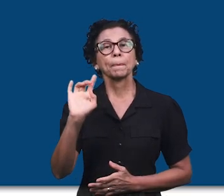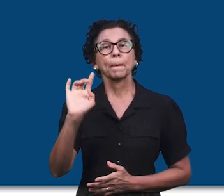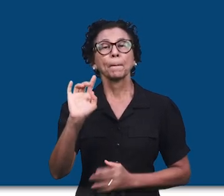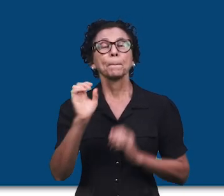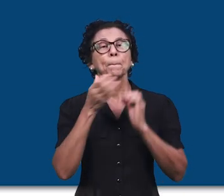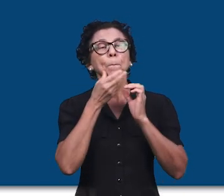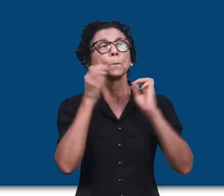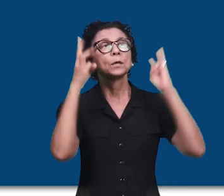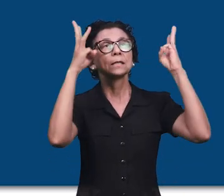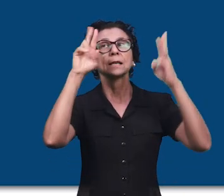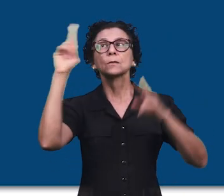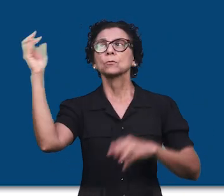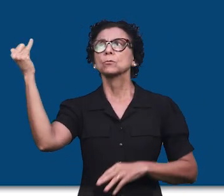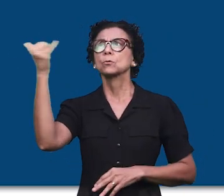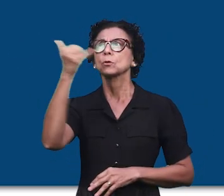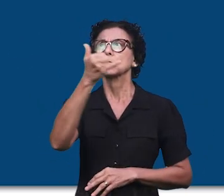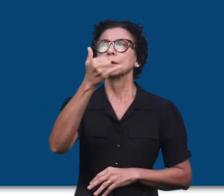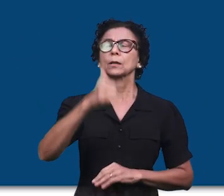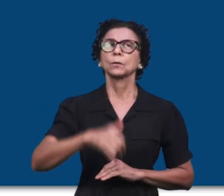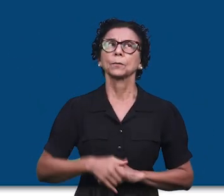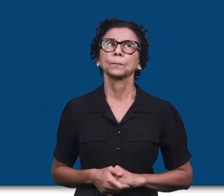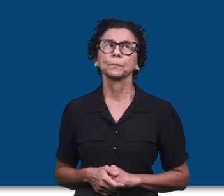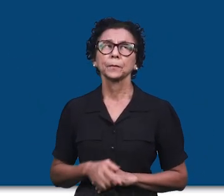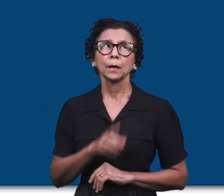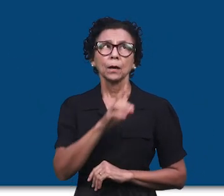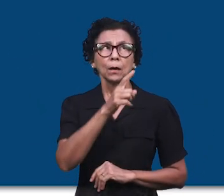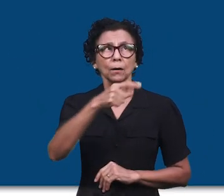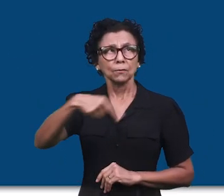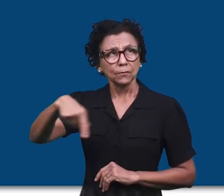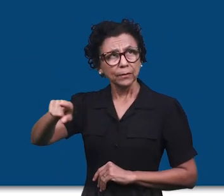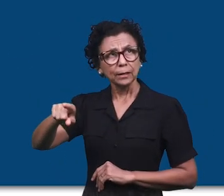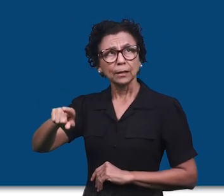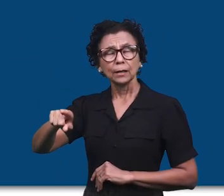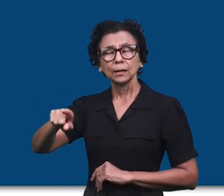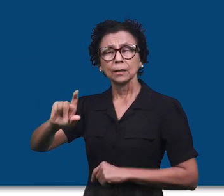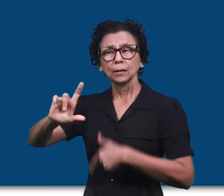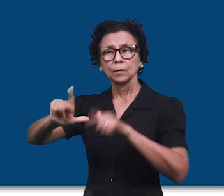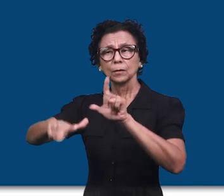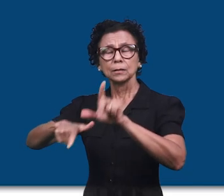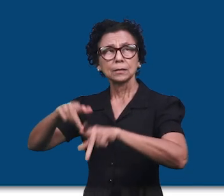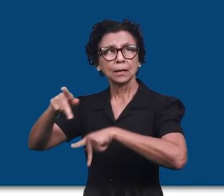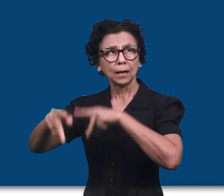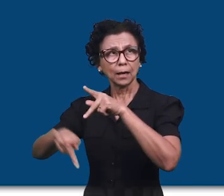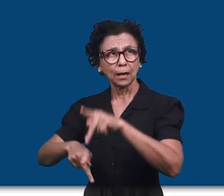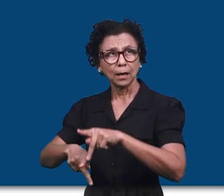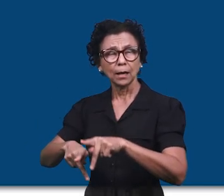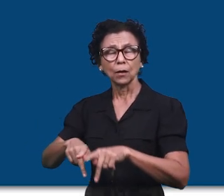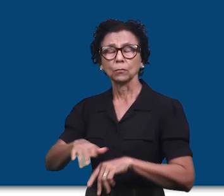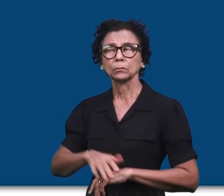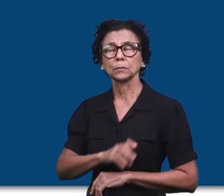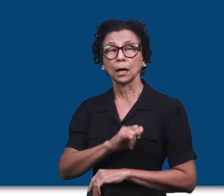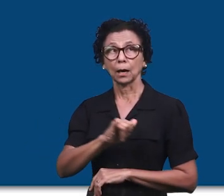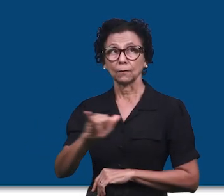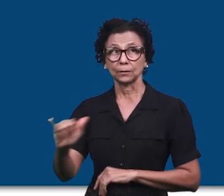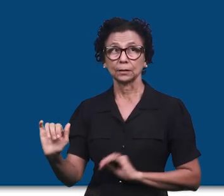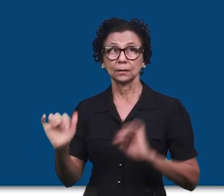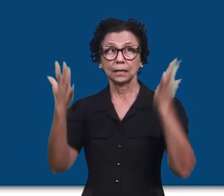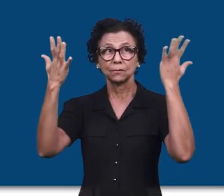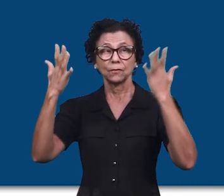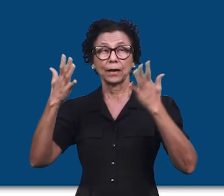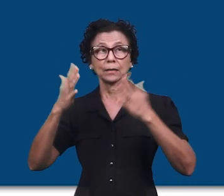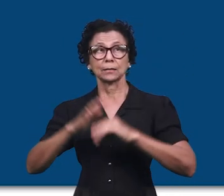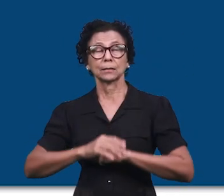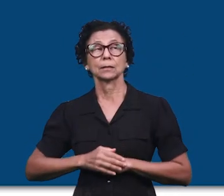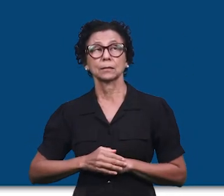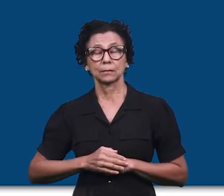a Moisés, dizendo: Fala aos filhos de Israel e dize-lhes: as solenidades do Senhor que